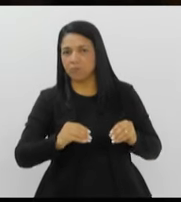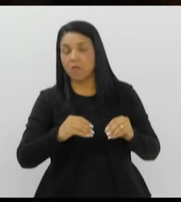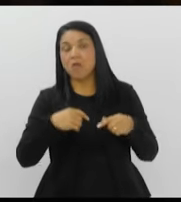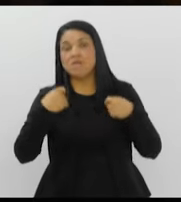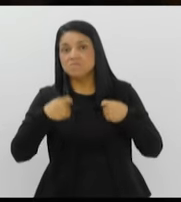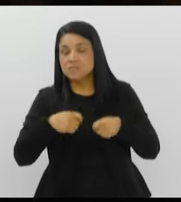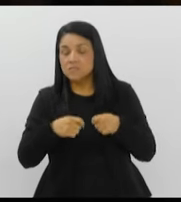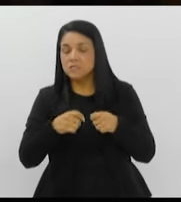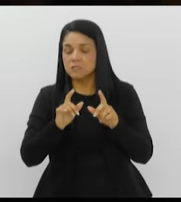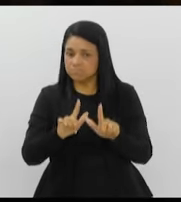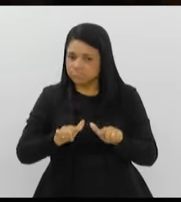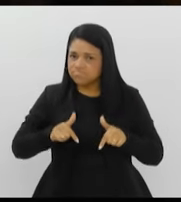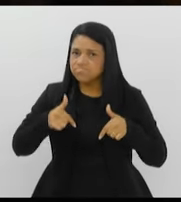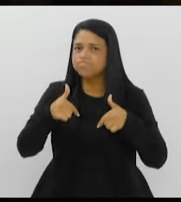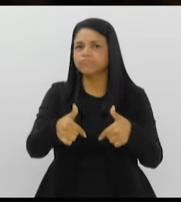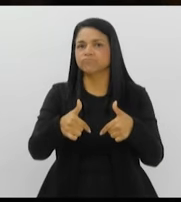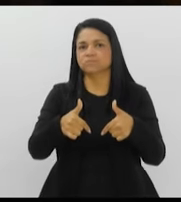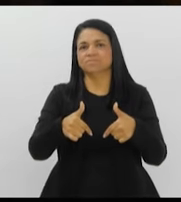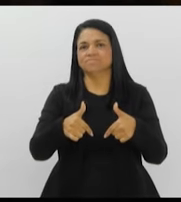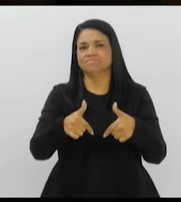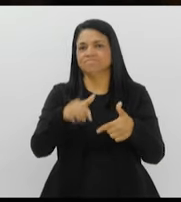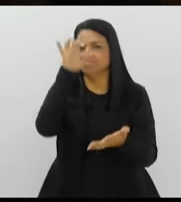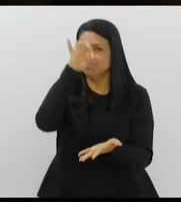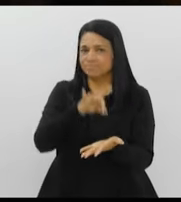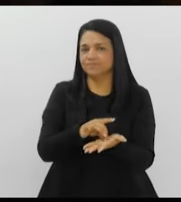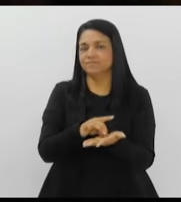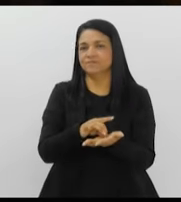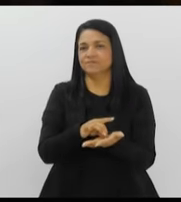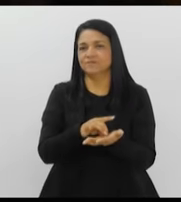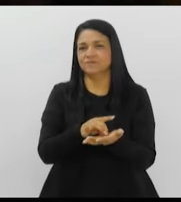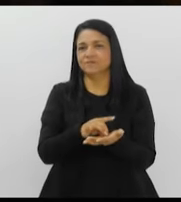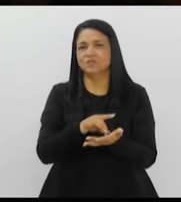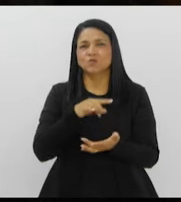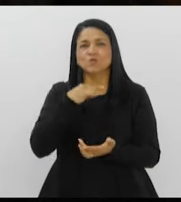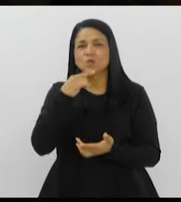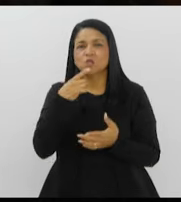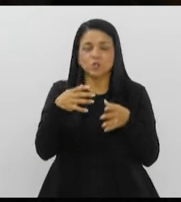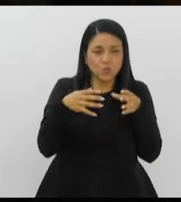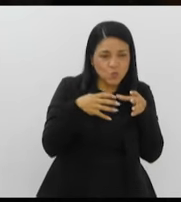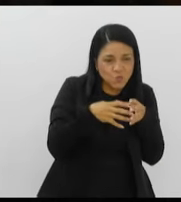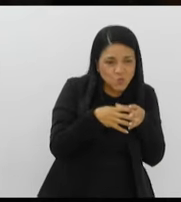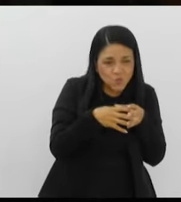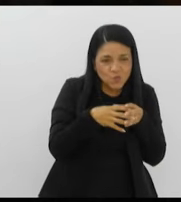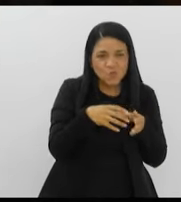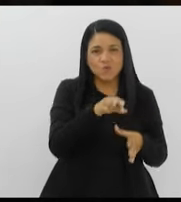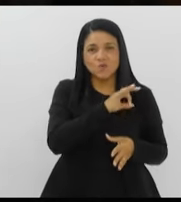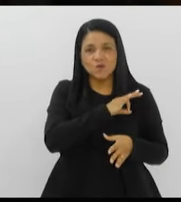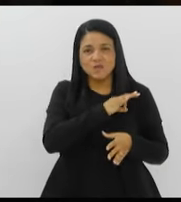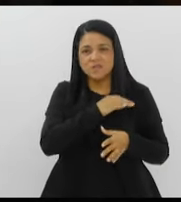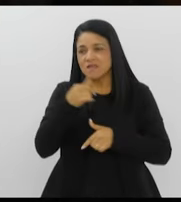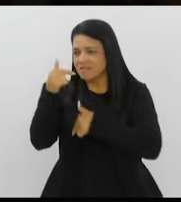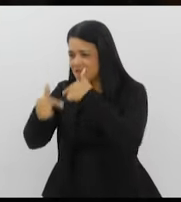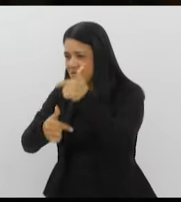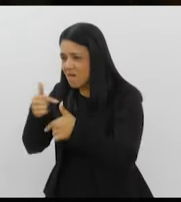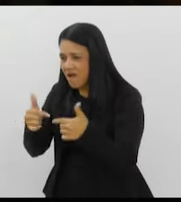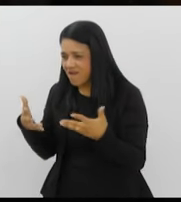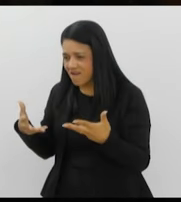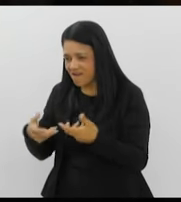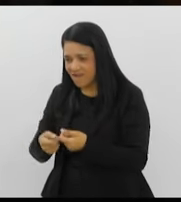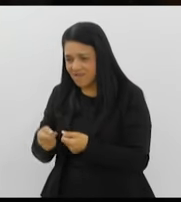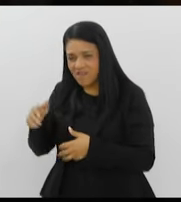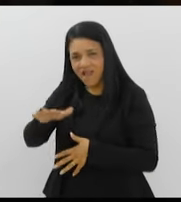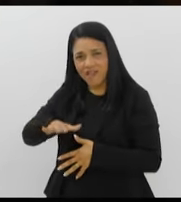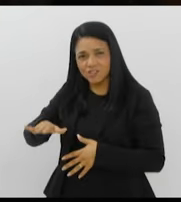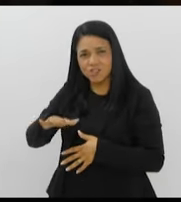valer. Não adianta mais, vem uma força-tarefa, um belo trabalho como fez na minha